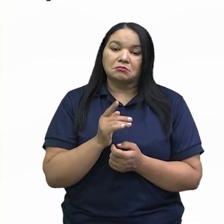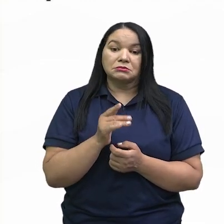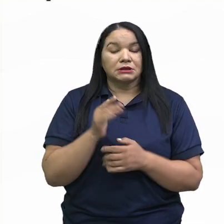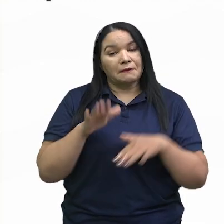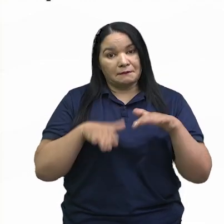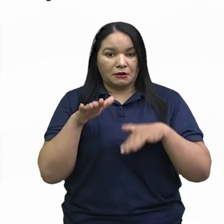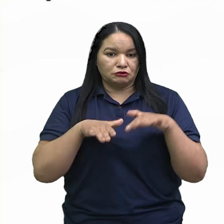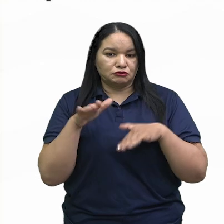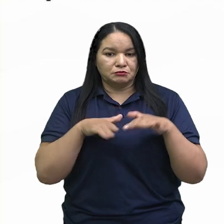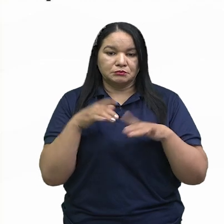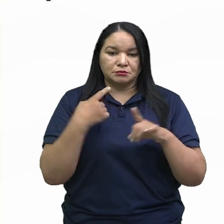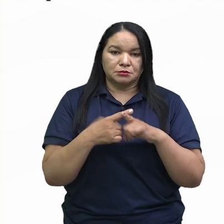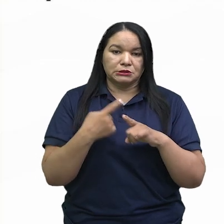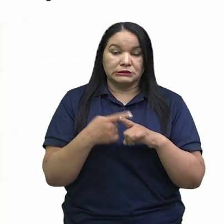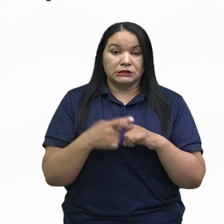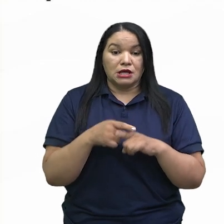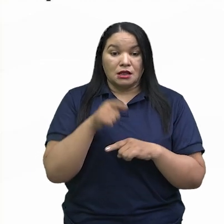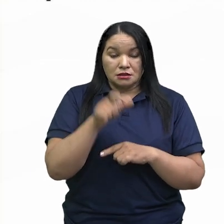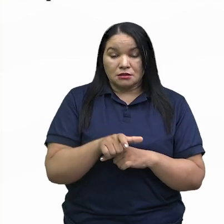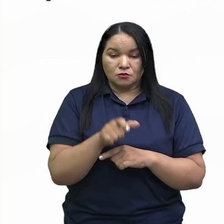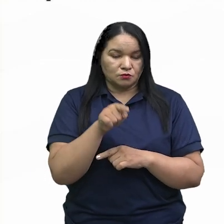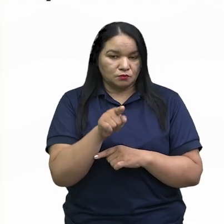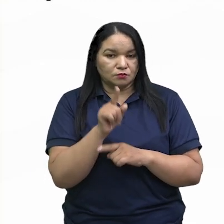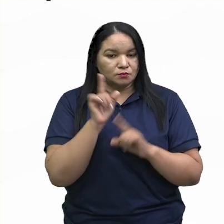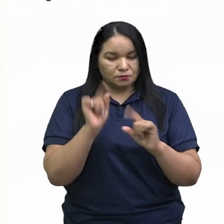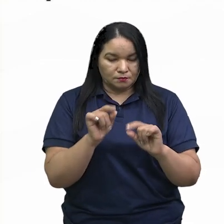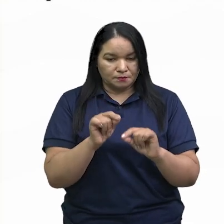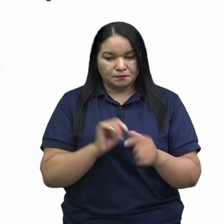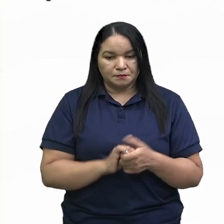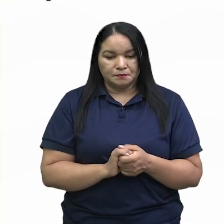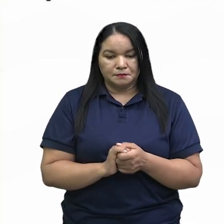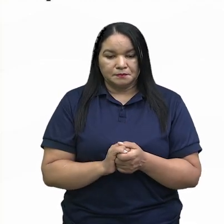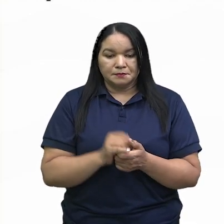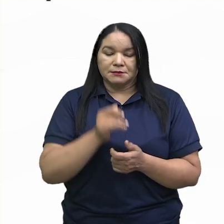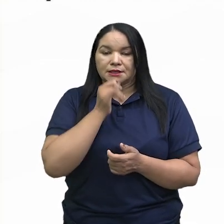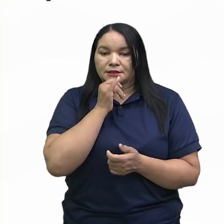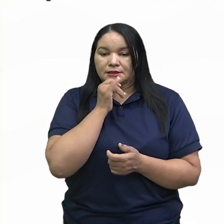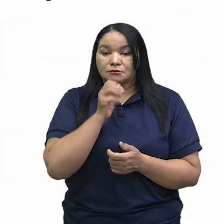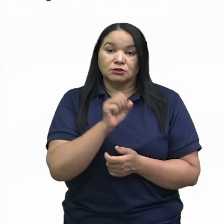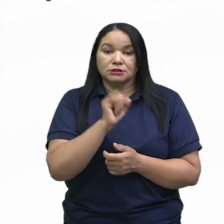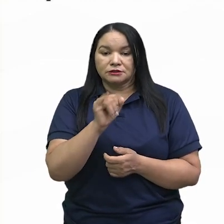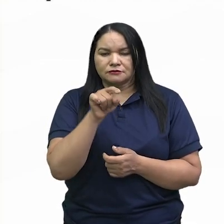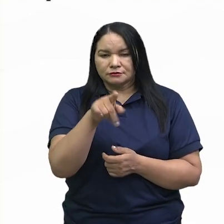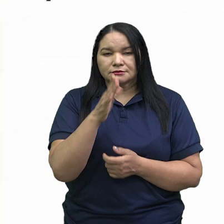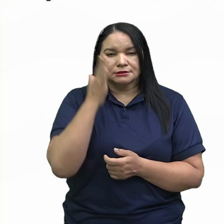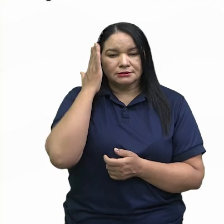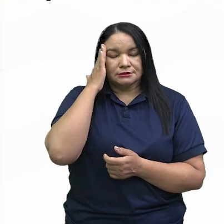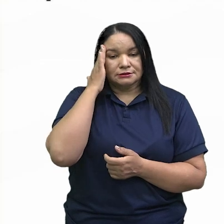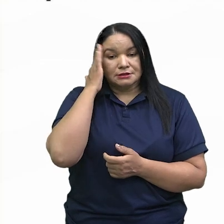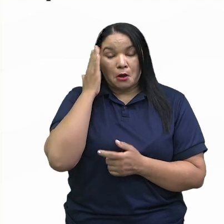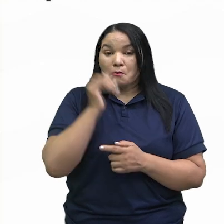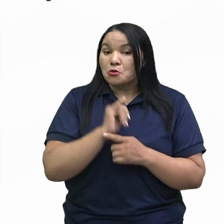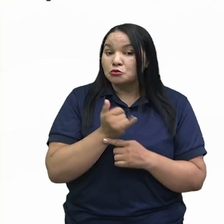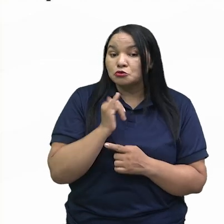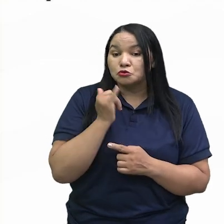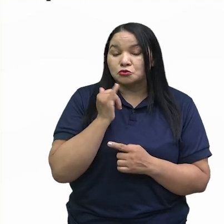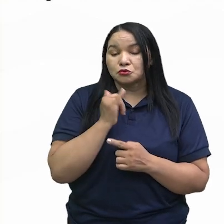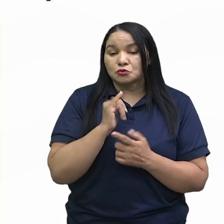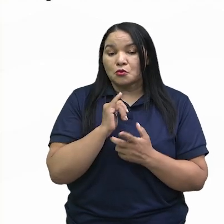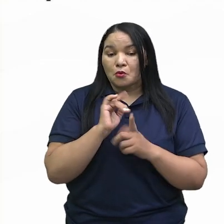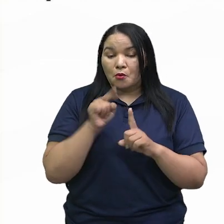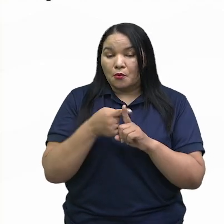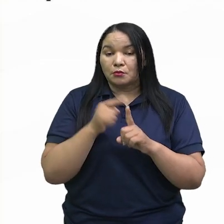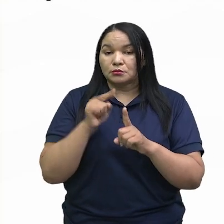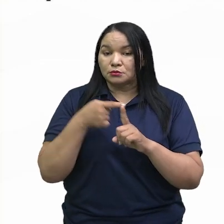Vai depender da situação em que você esteja envolvido, tá? É o que a gente fala. Se você sabe mexer com juros